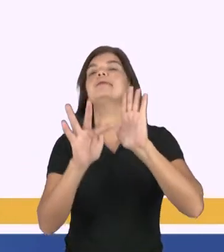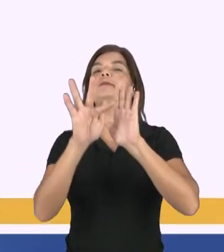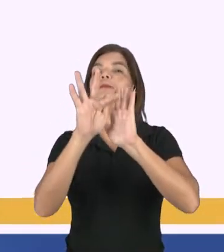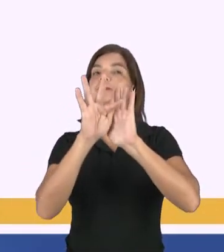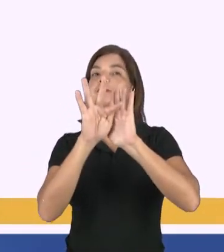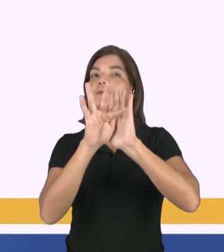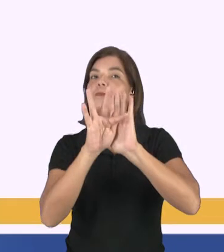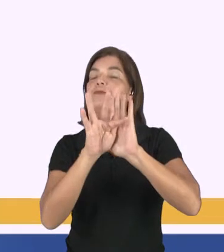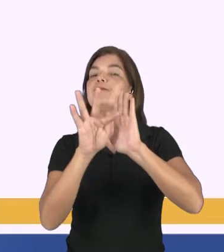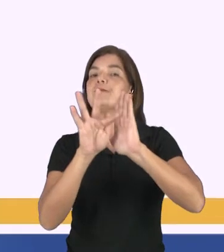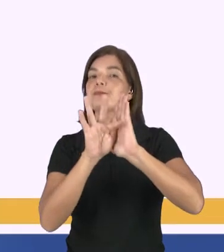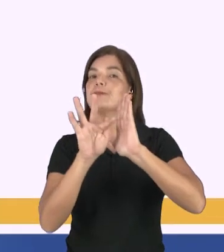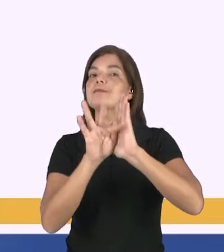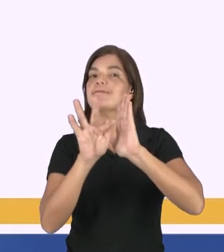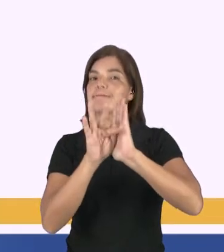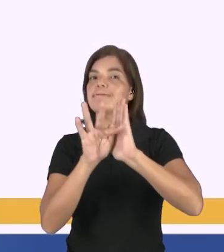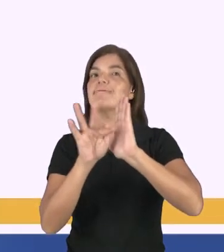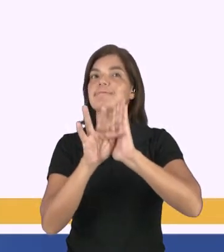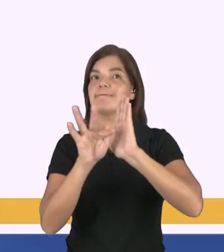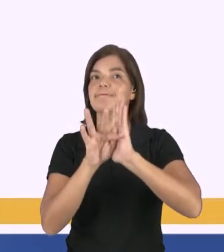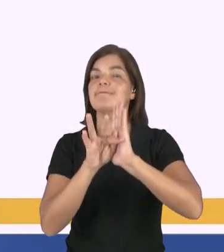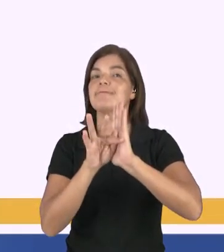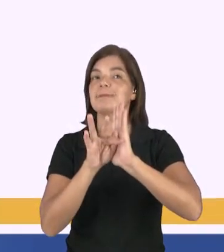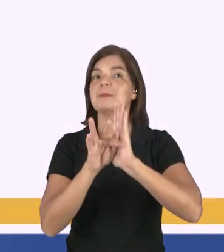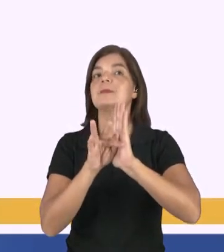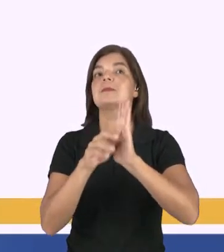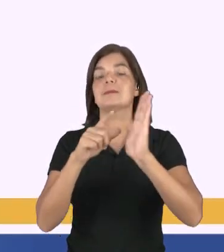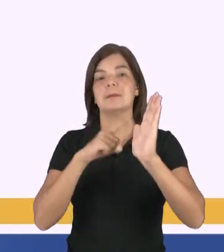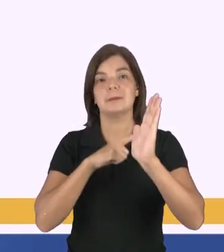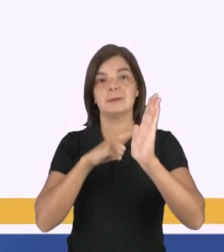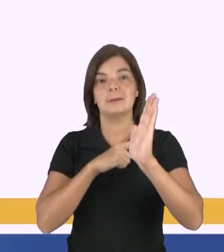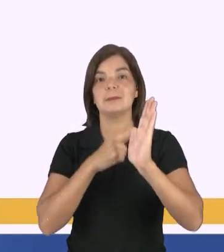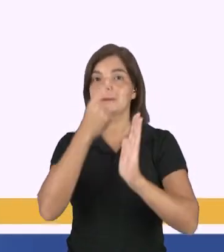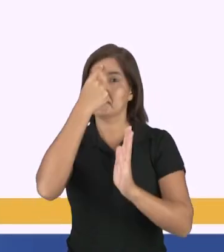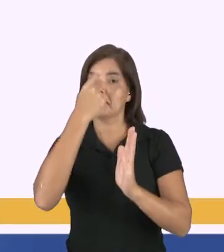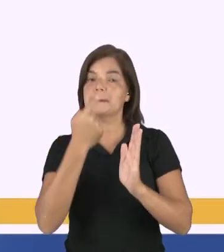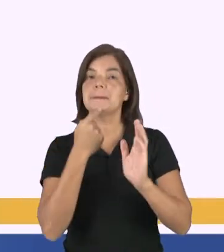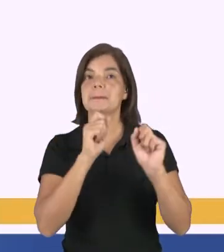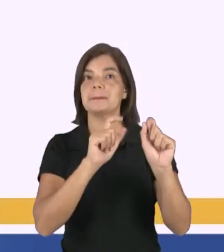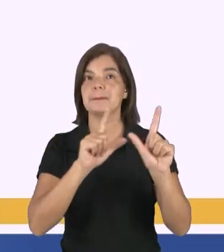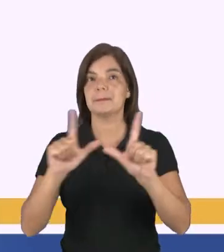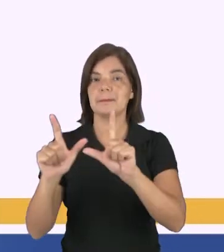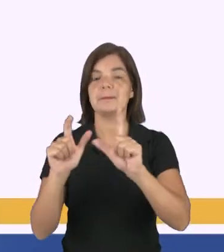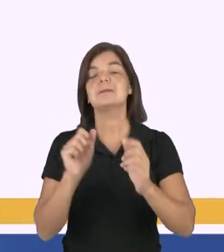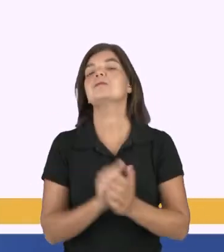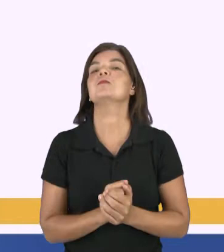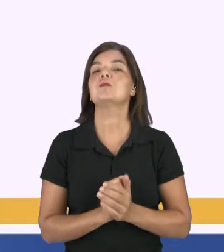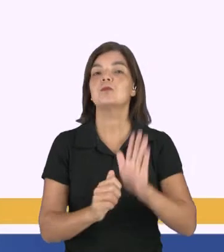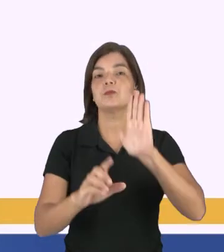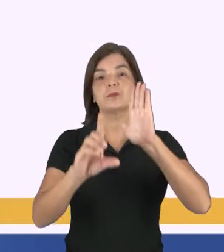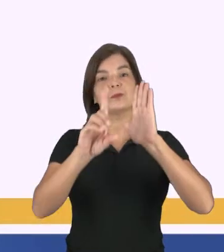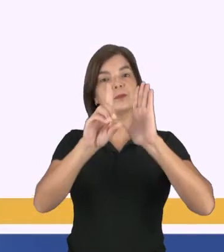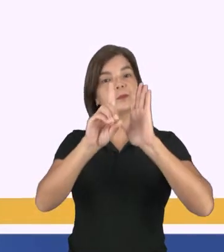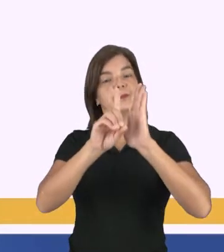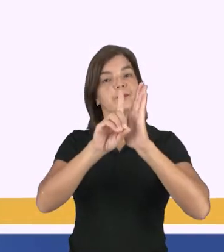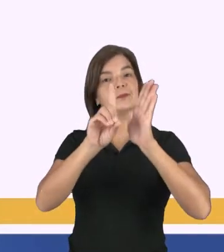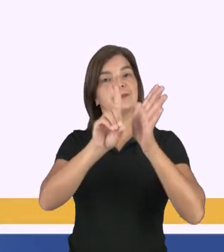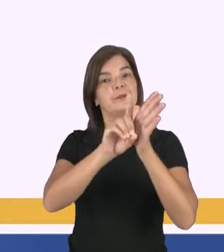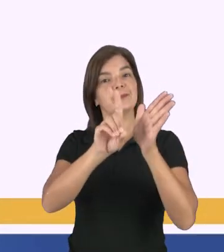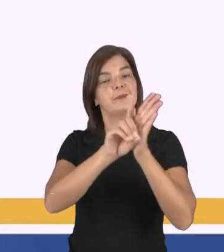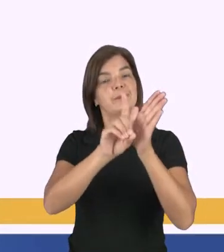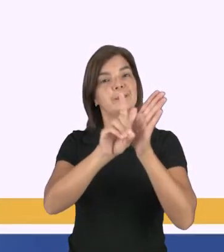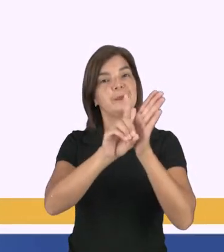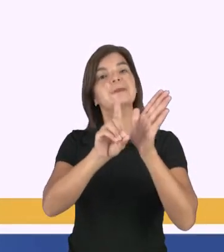linha que eu escrever a clave é a nota que estiver nessa linha vai se a receber o nome de fa e a clave de dó